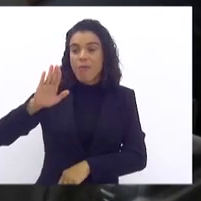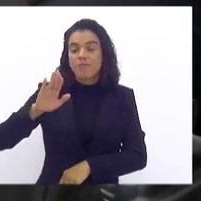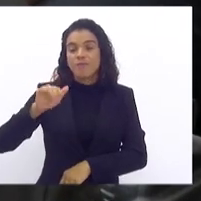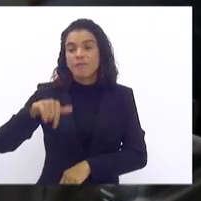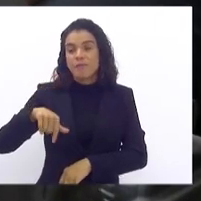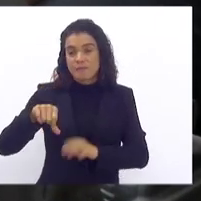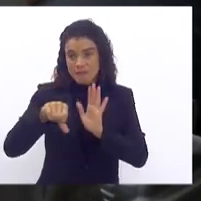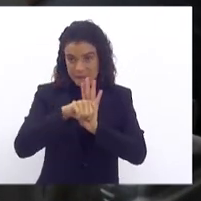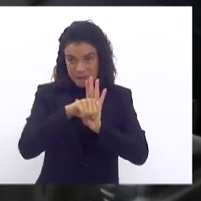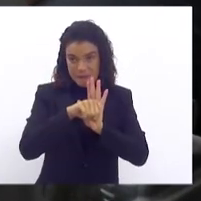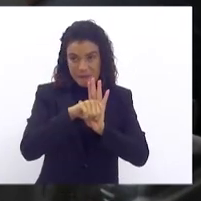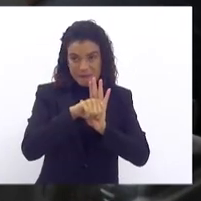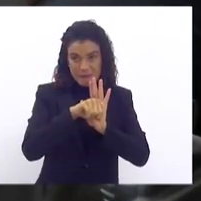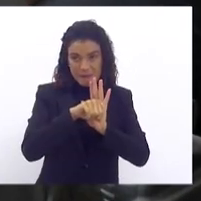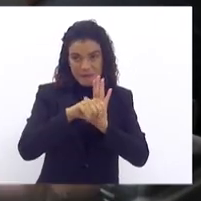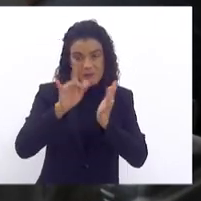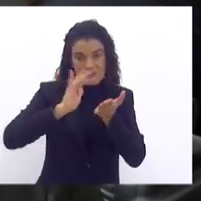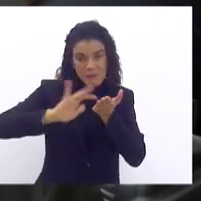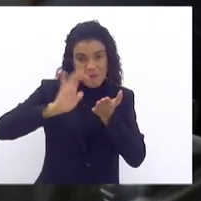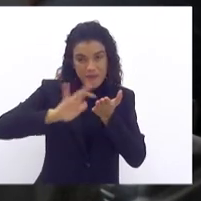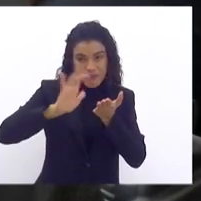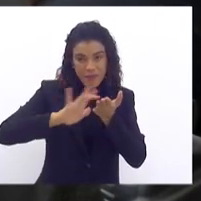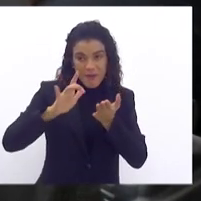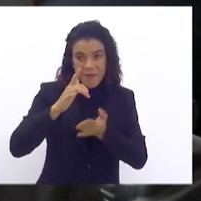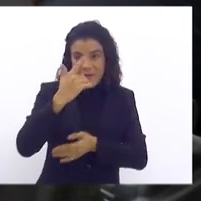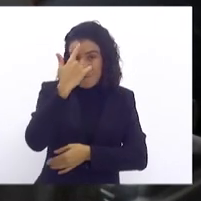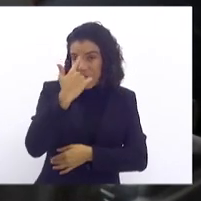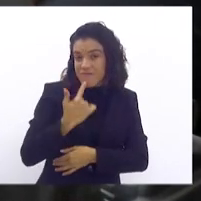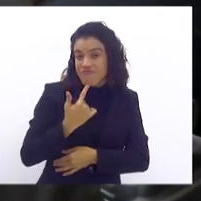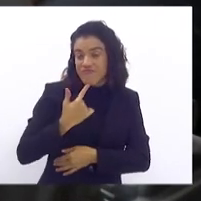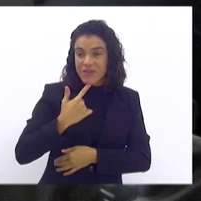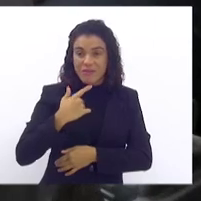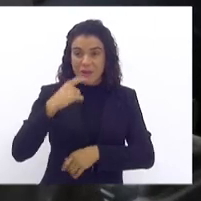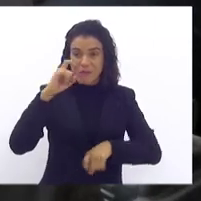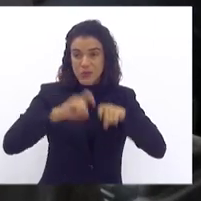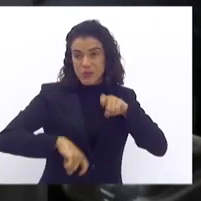crime existe de divulgação de cena de estupro, é porque teve uma pessoa estuprada.